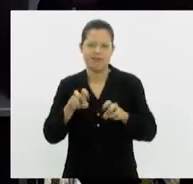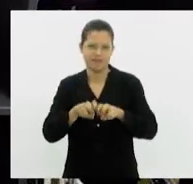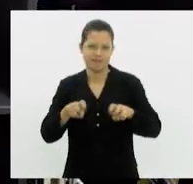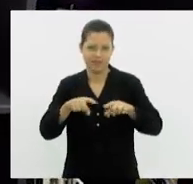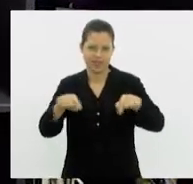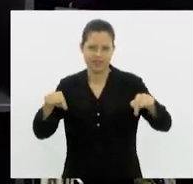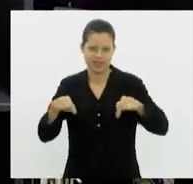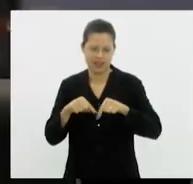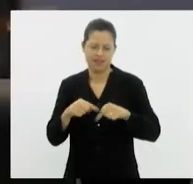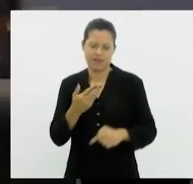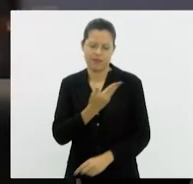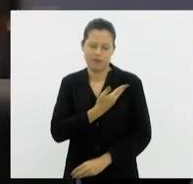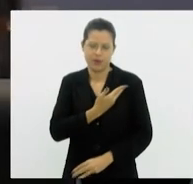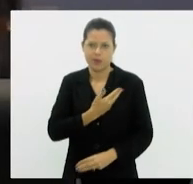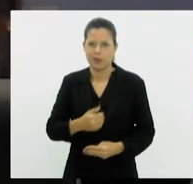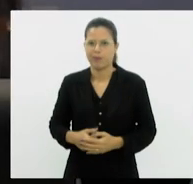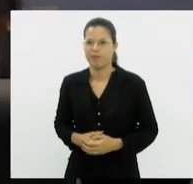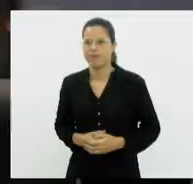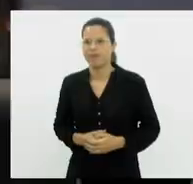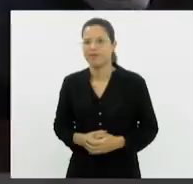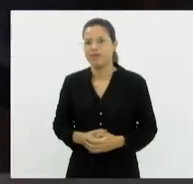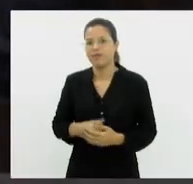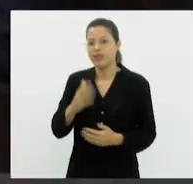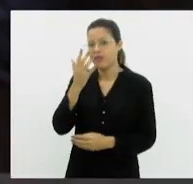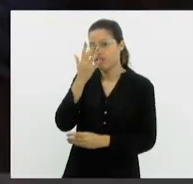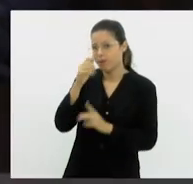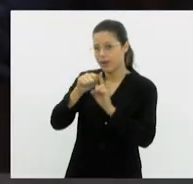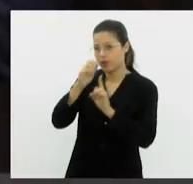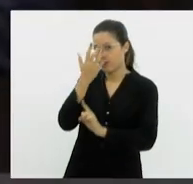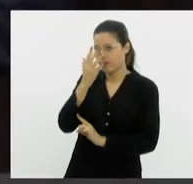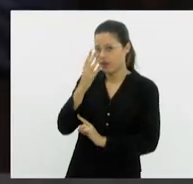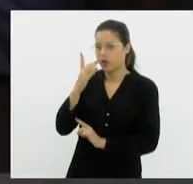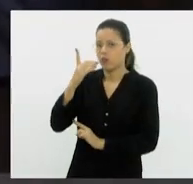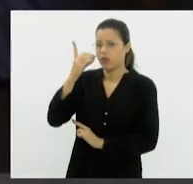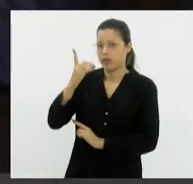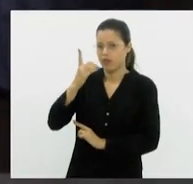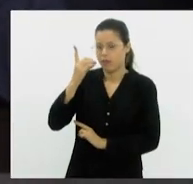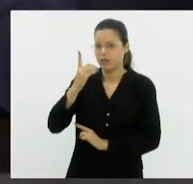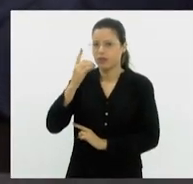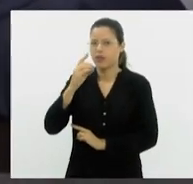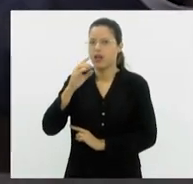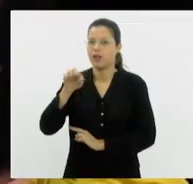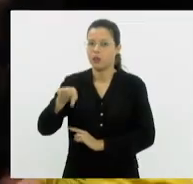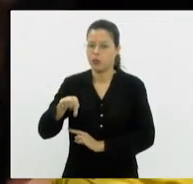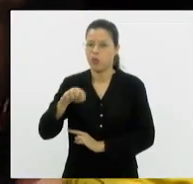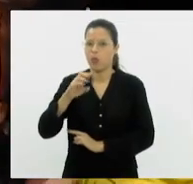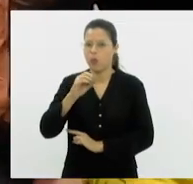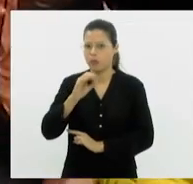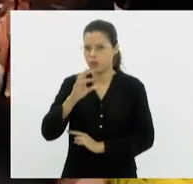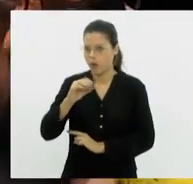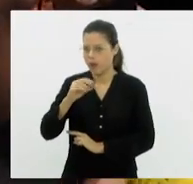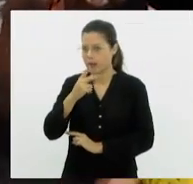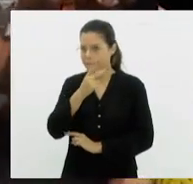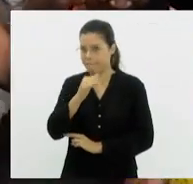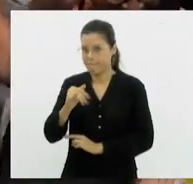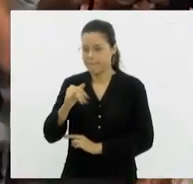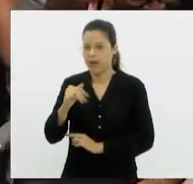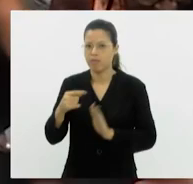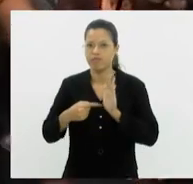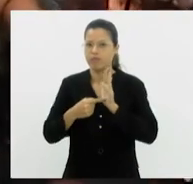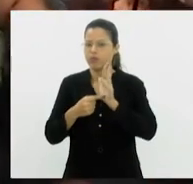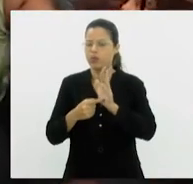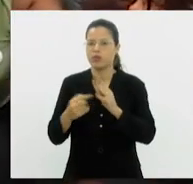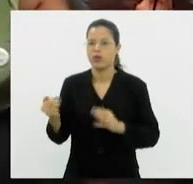amigo. Em fevereiro deste ano, o deputado Otônio de Paula Pai falou sobre a importância